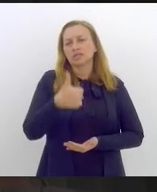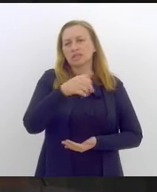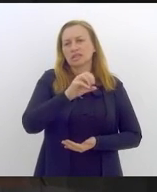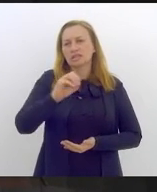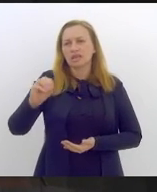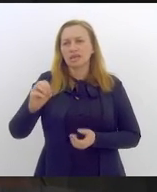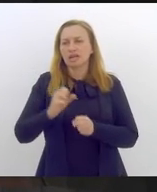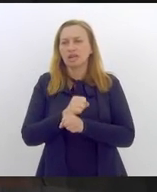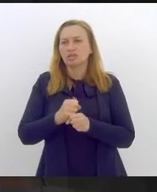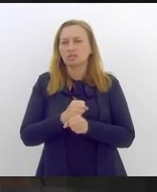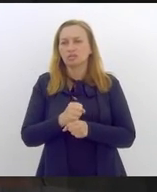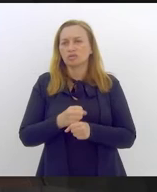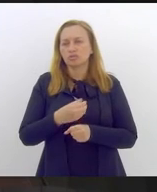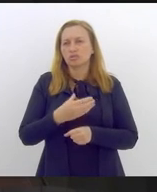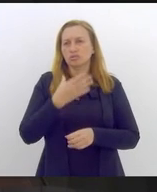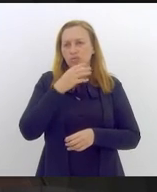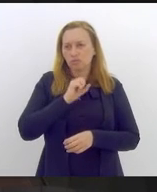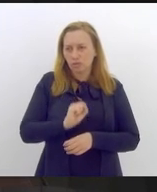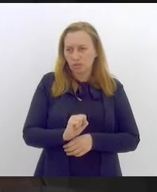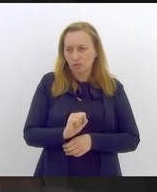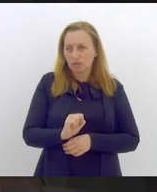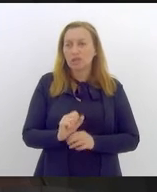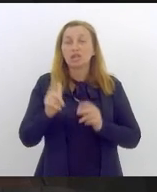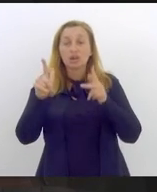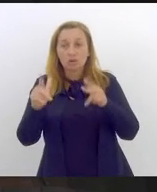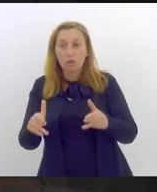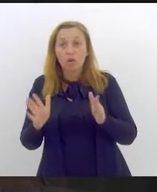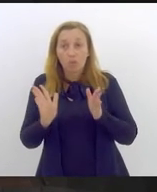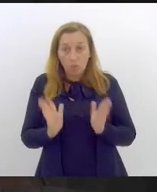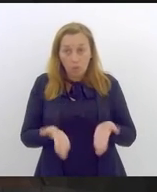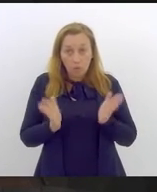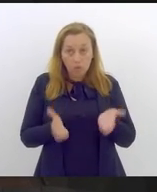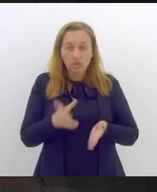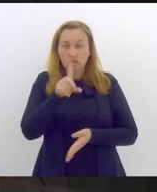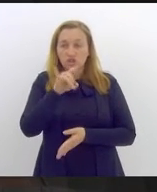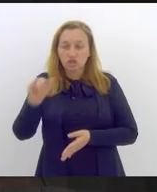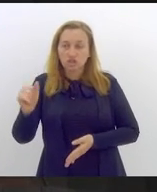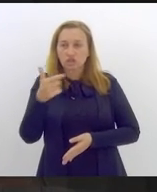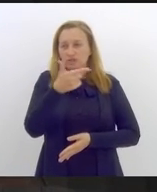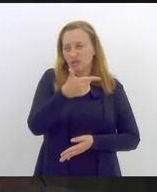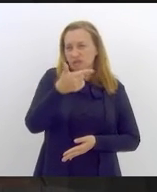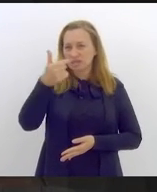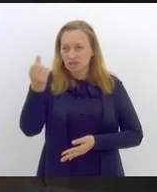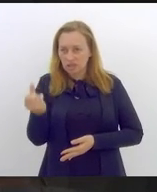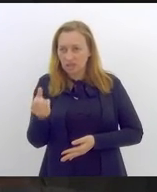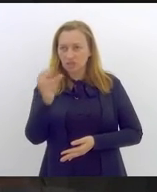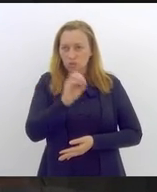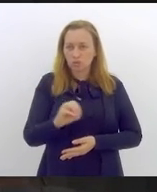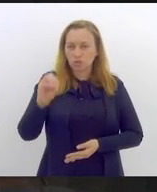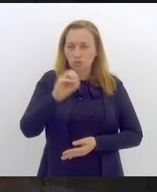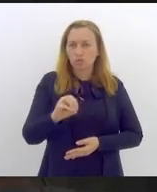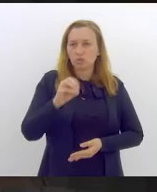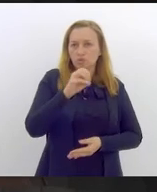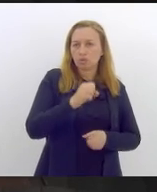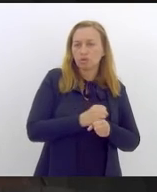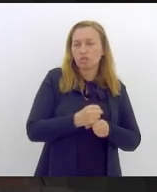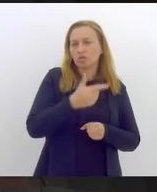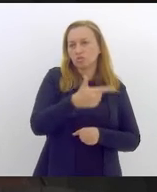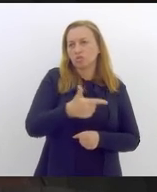Freire da mesma forma hoje dia 26 de outubro de 2022